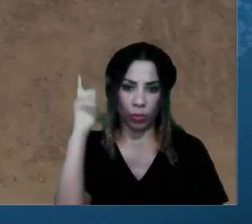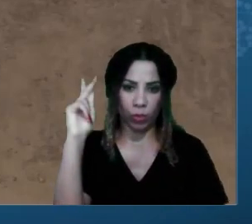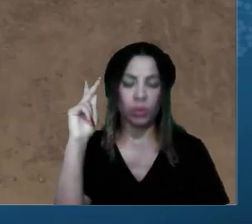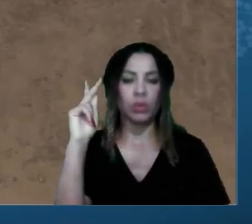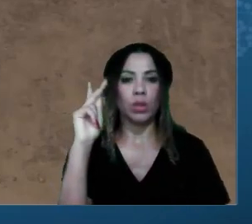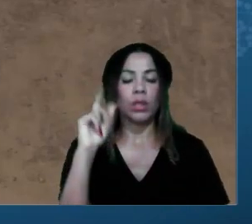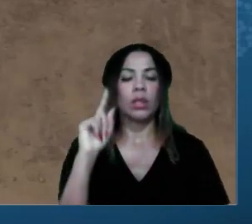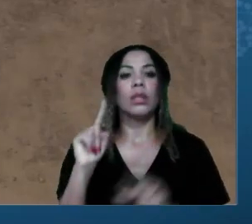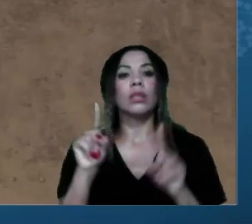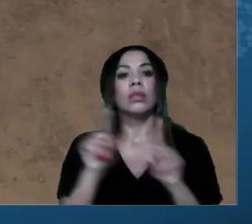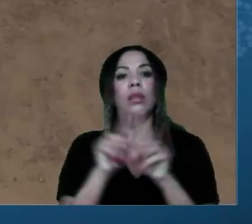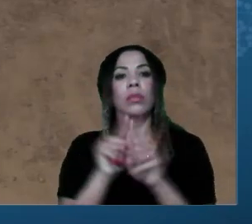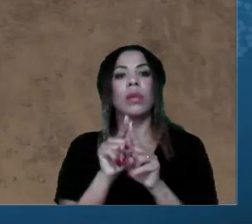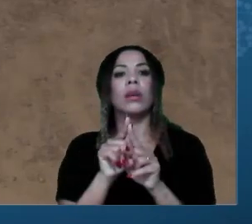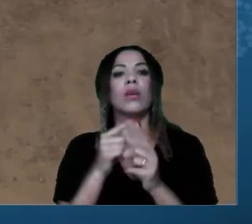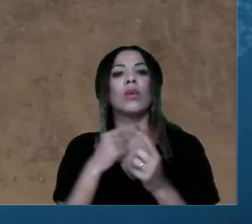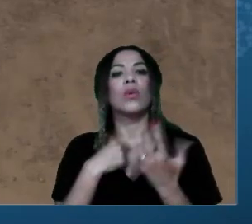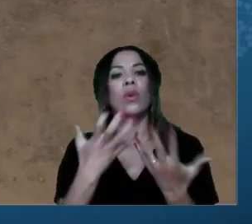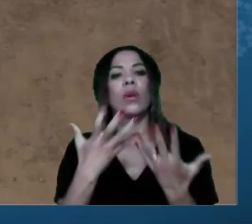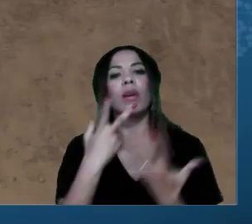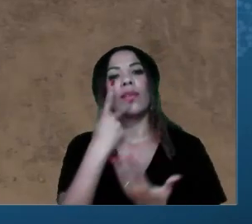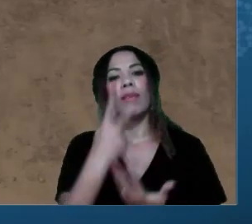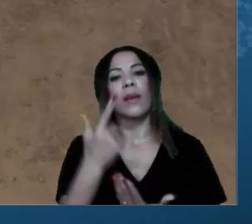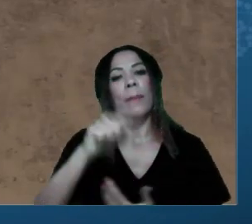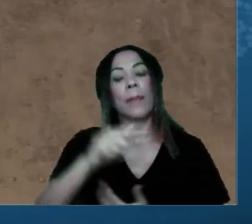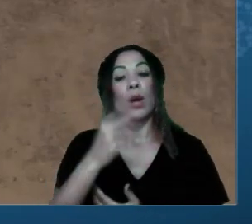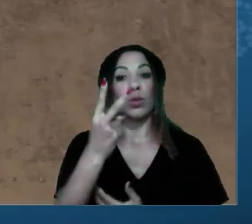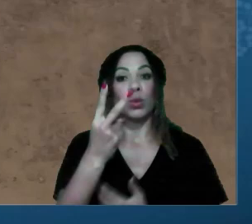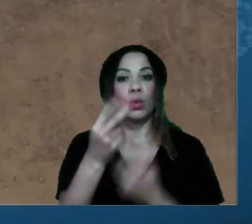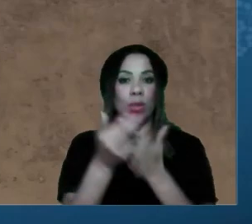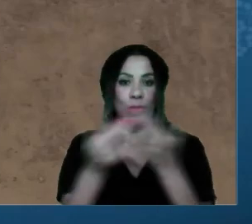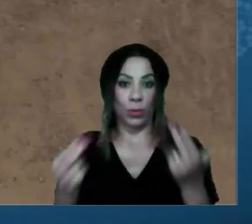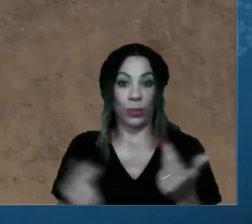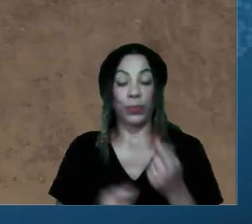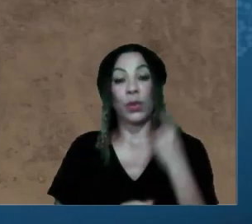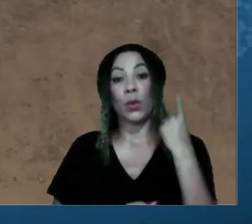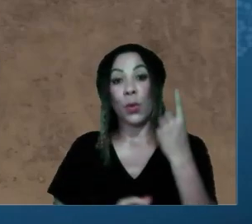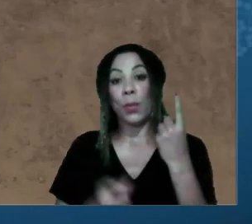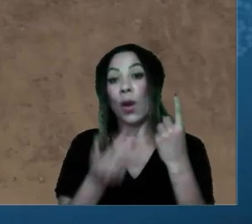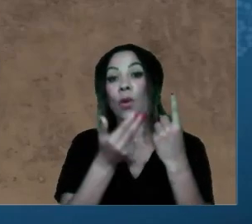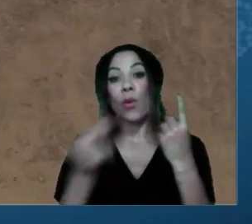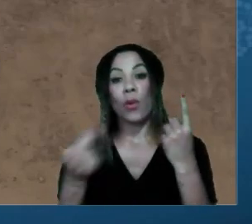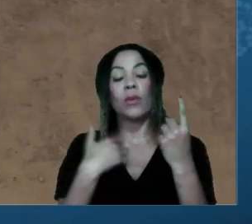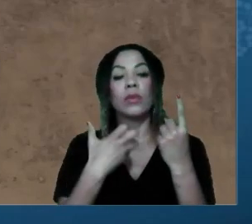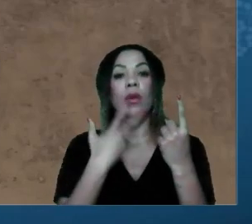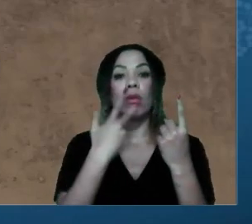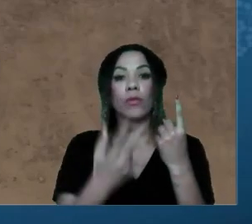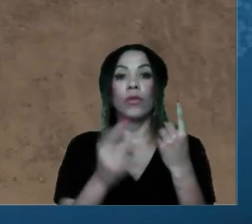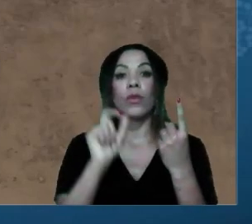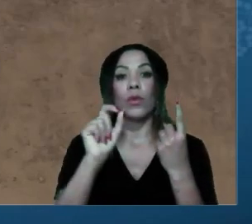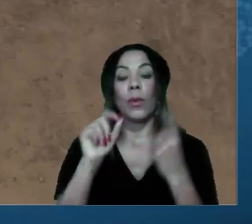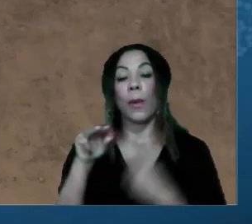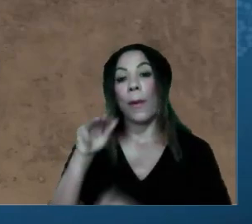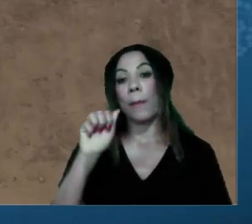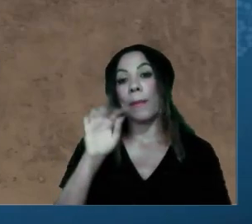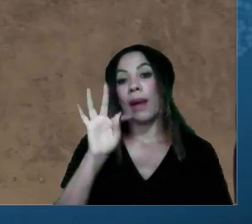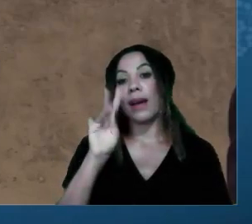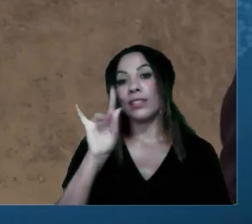E finalmente, eu queria falar mais duas coisas. Uma delas é que o Matias me